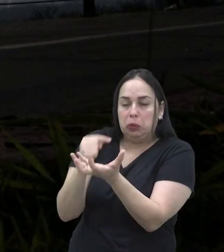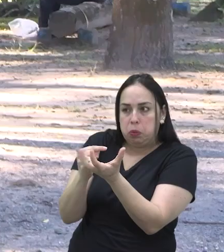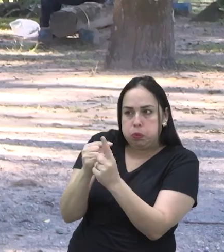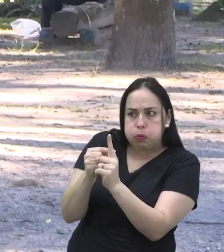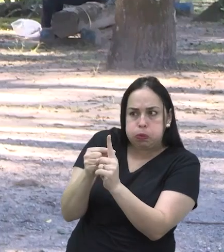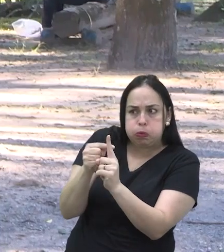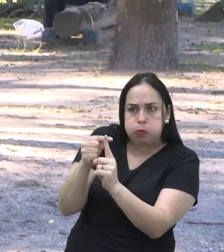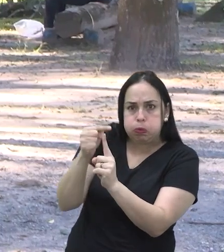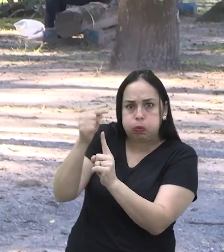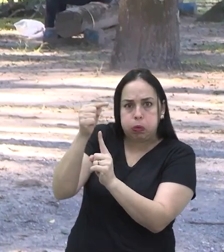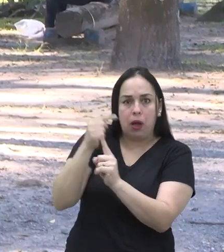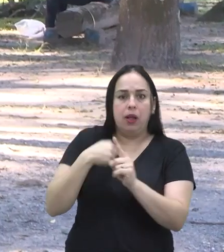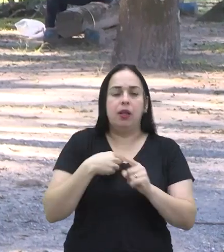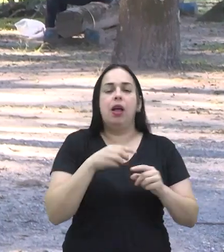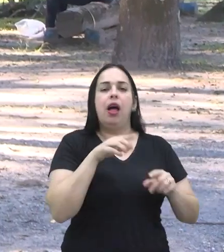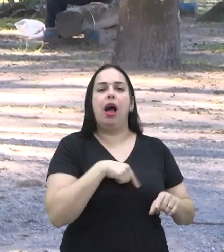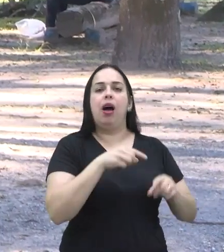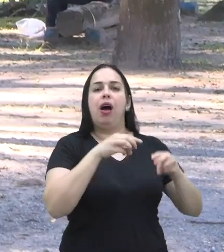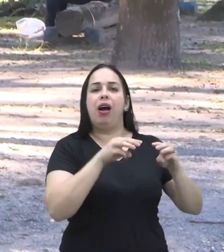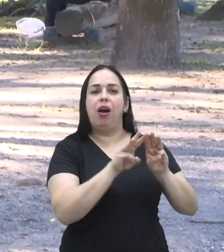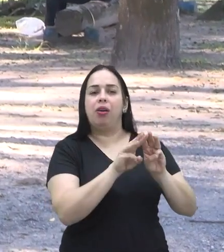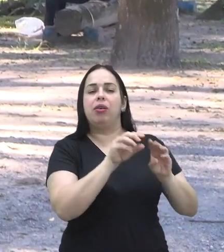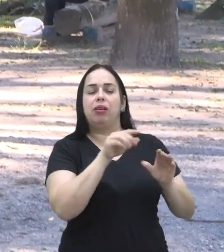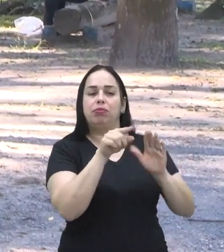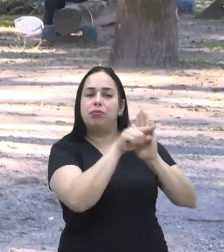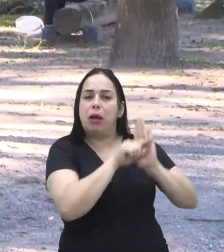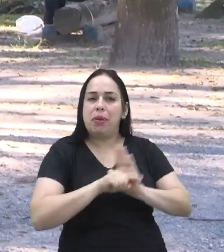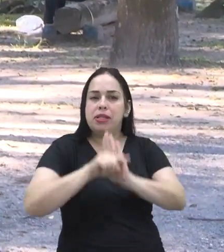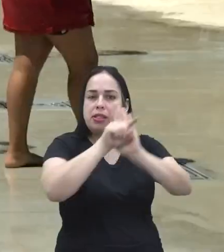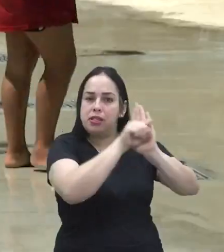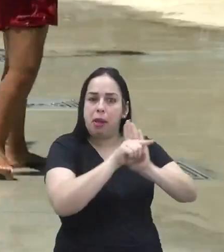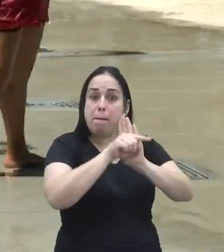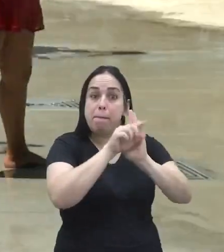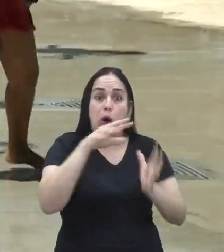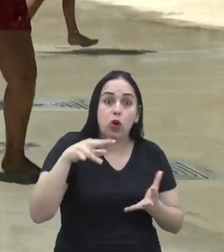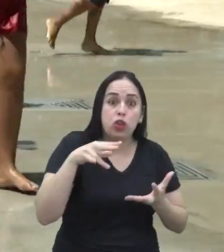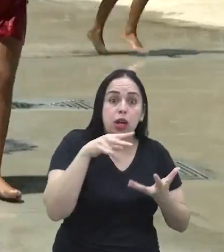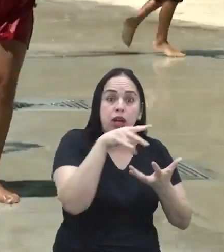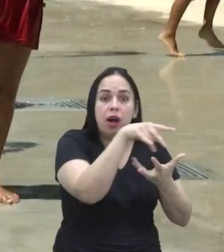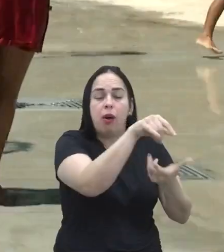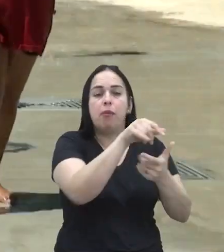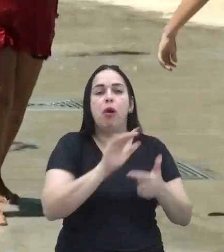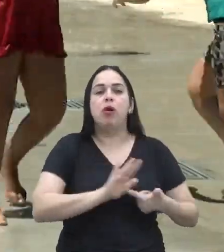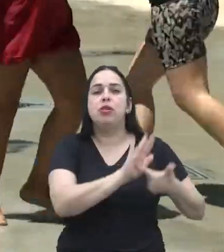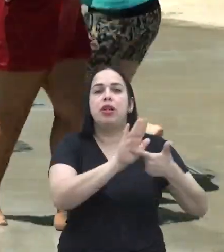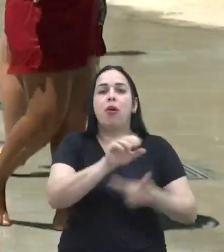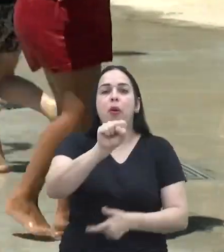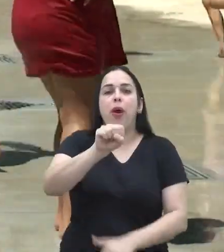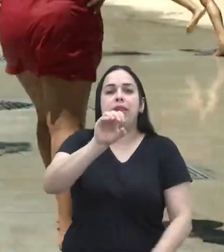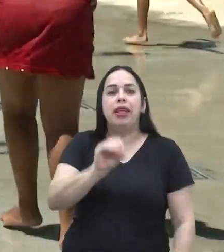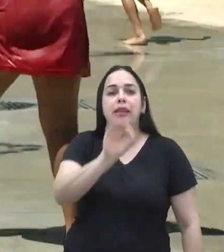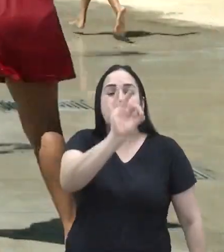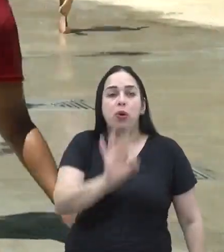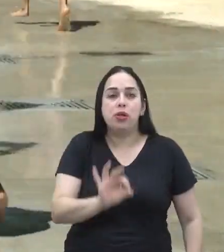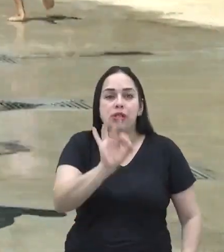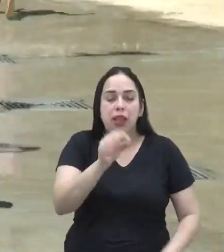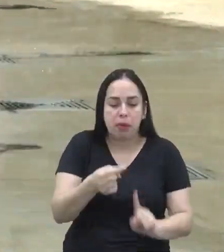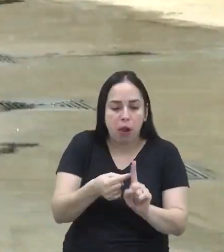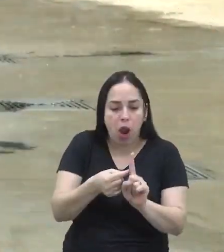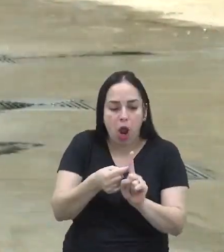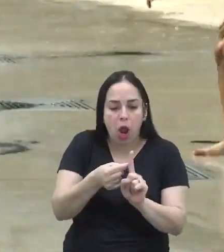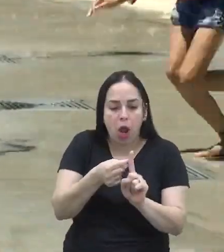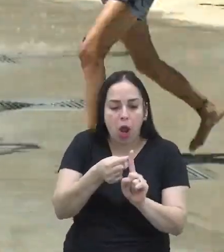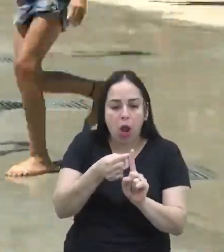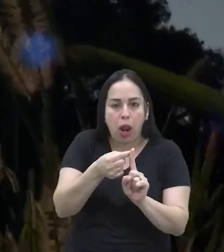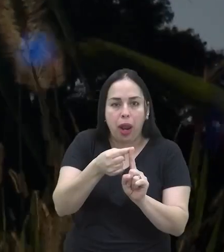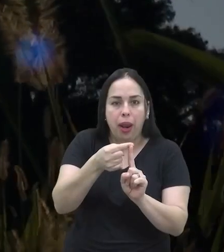quente. Estudos da Organização Meteorológica Mundial mostram que há 80% de chances de que a temperatura